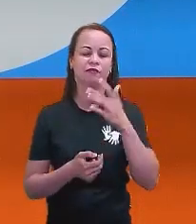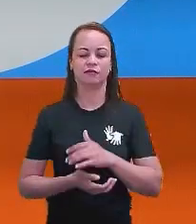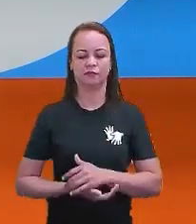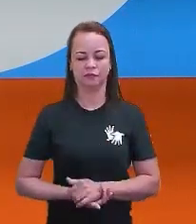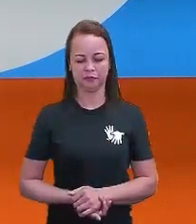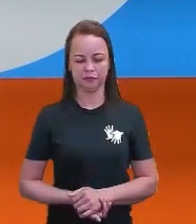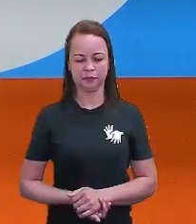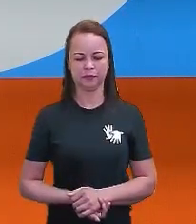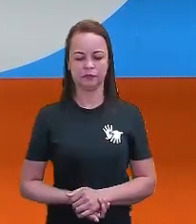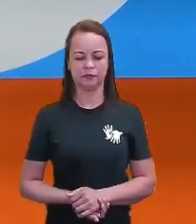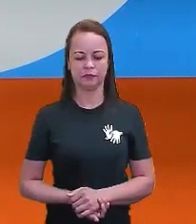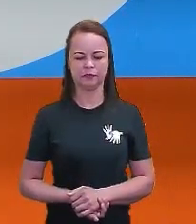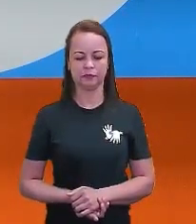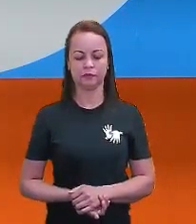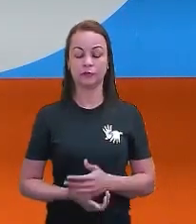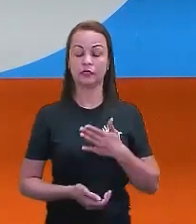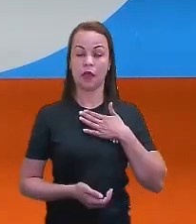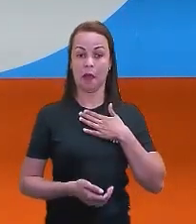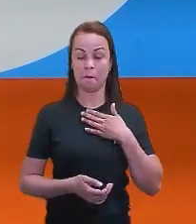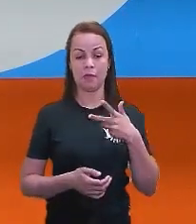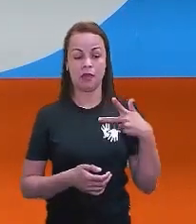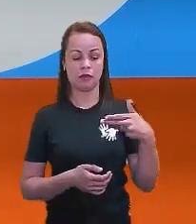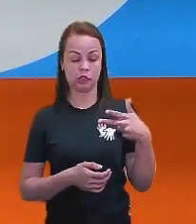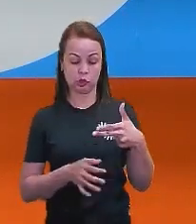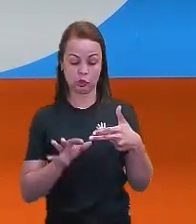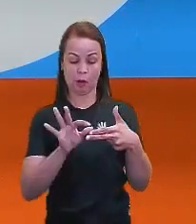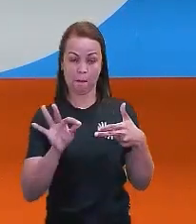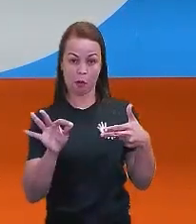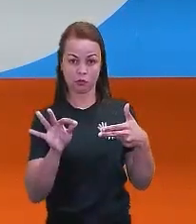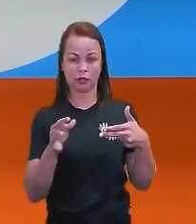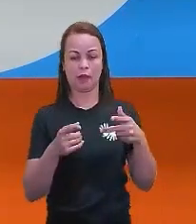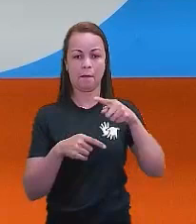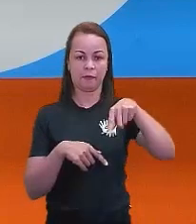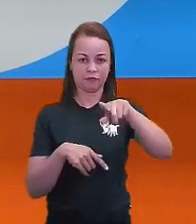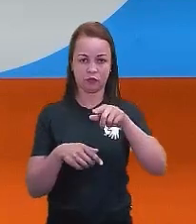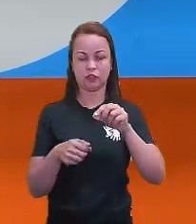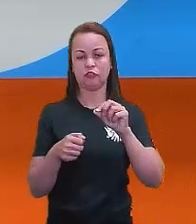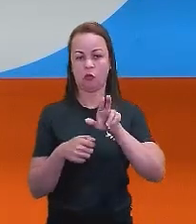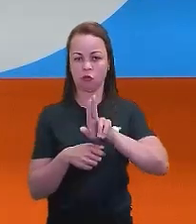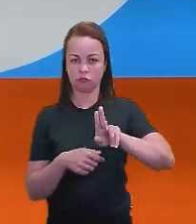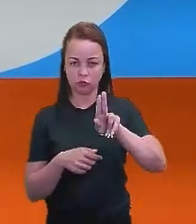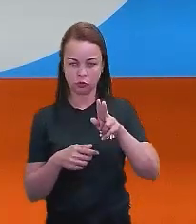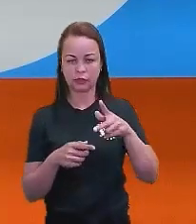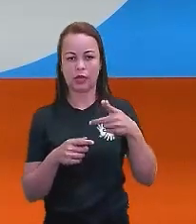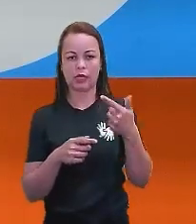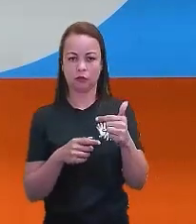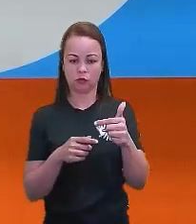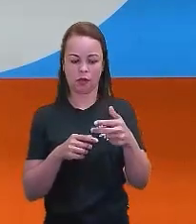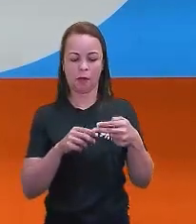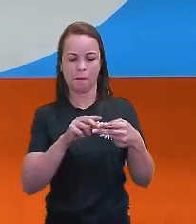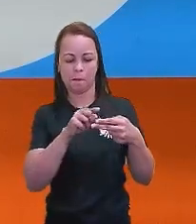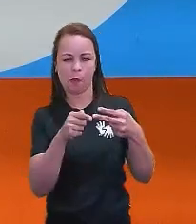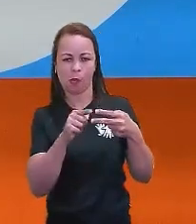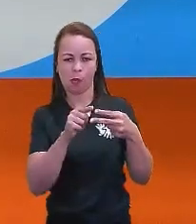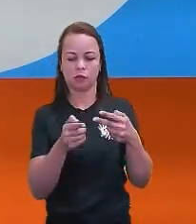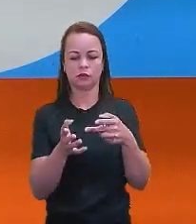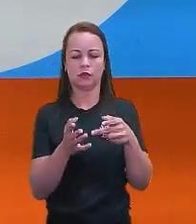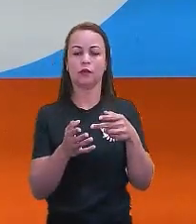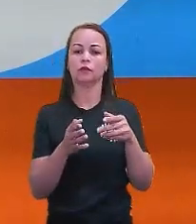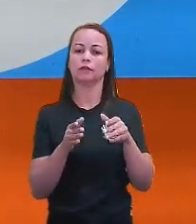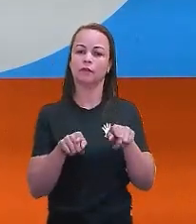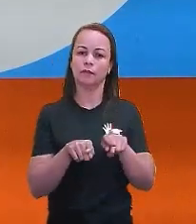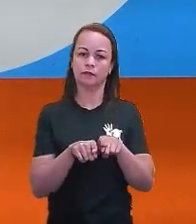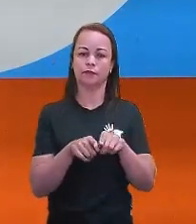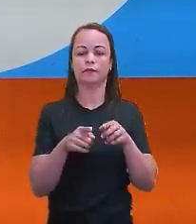lá. A minha tesoura tem ponta, mas a tesoura que vocês vão utilizar é sem ponta, tá? Pra não se machucar. E também pode pedir ajuda do papai e da